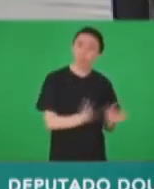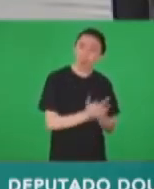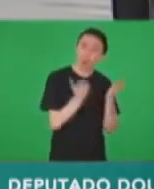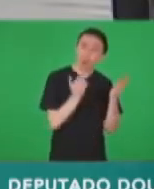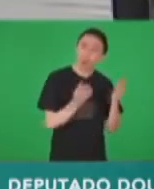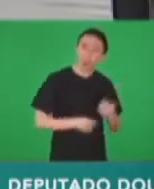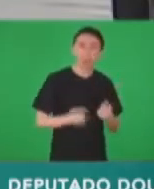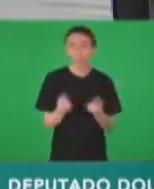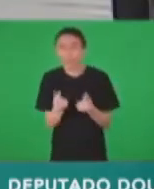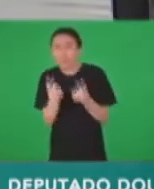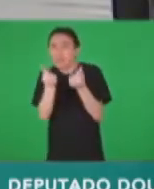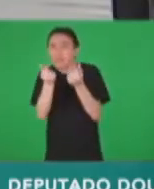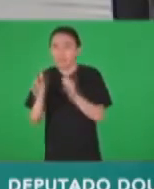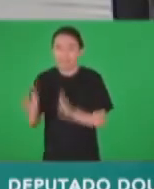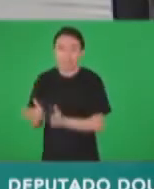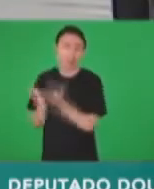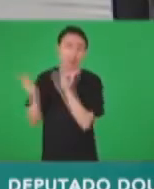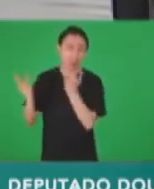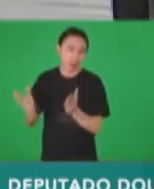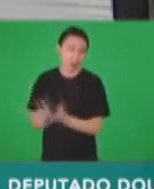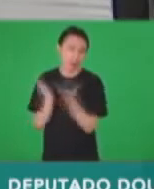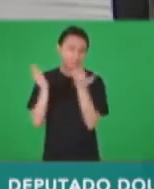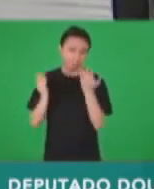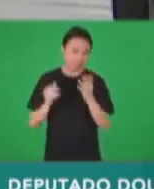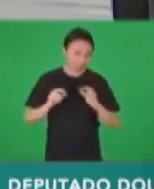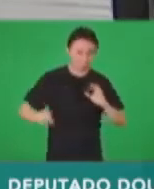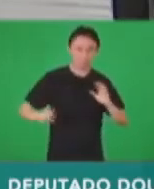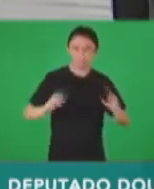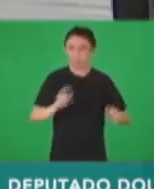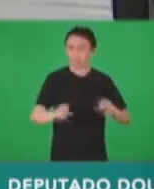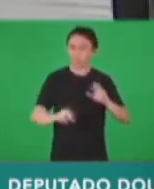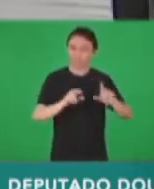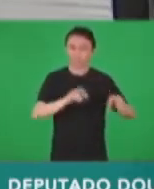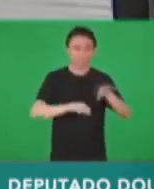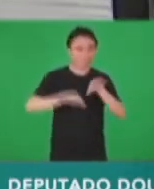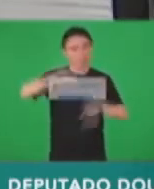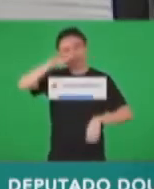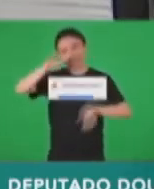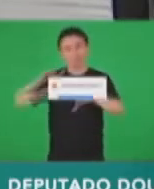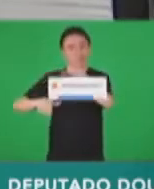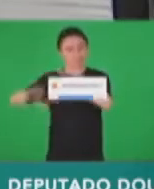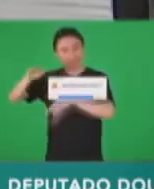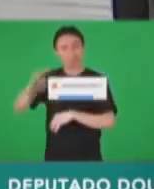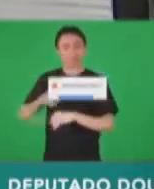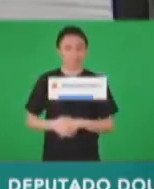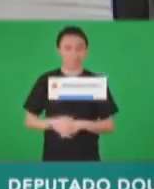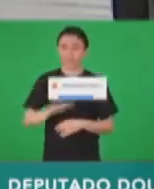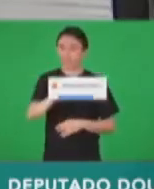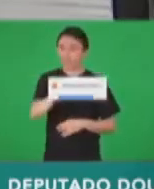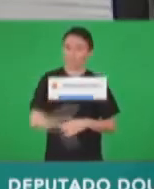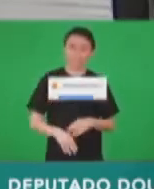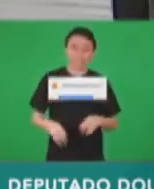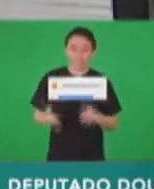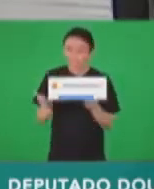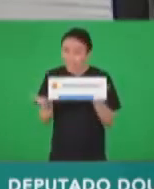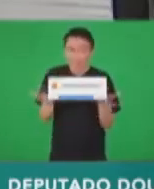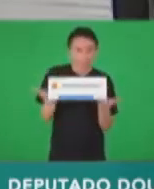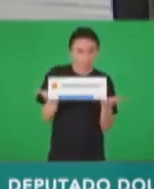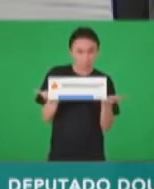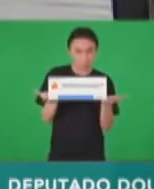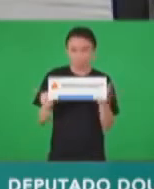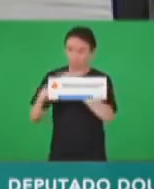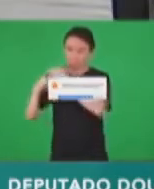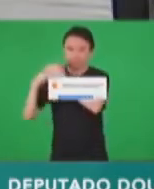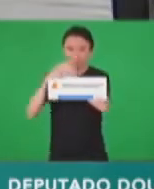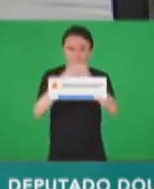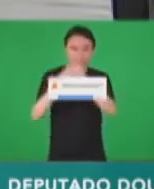o equilíbrio e a universalização tem que vir ao encontro de diminuir essa desigualdade. O que nós